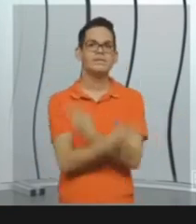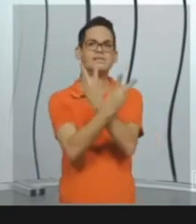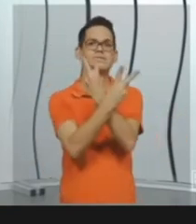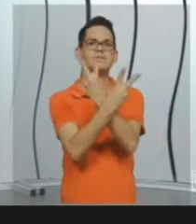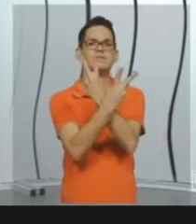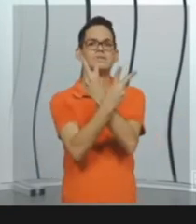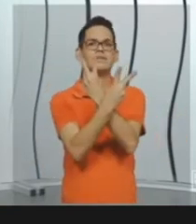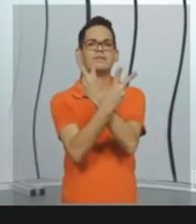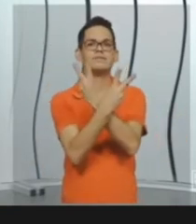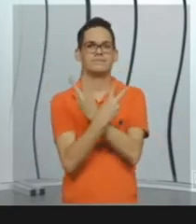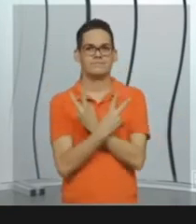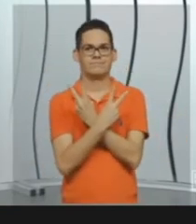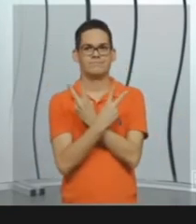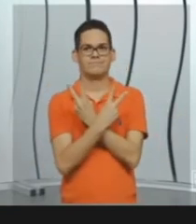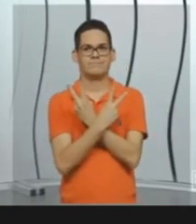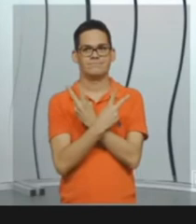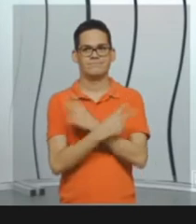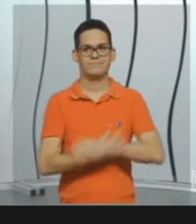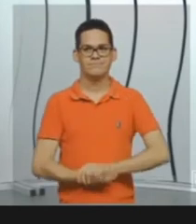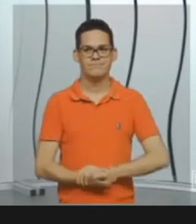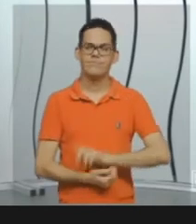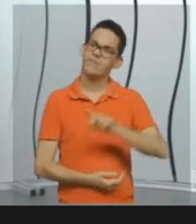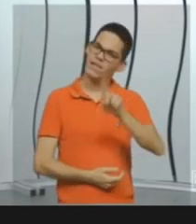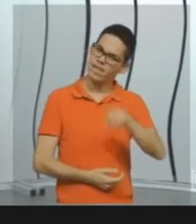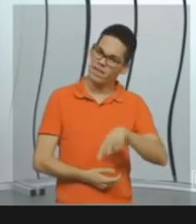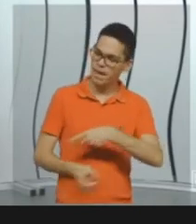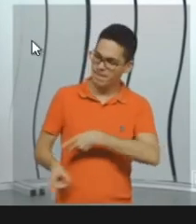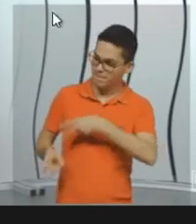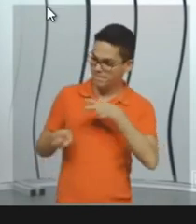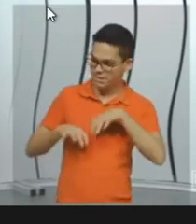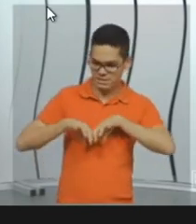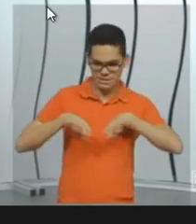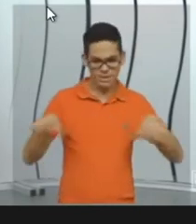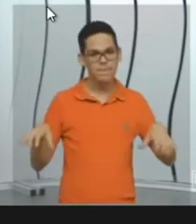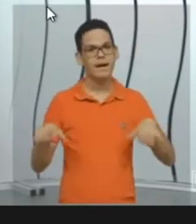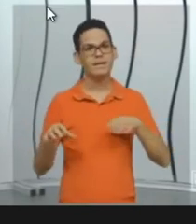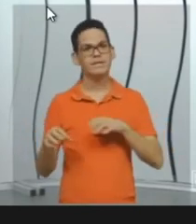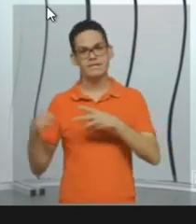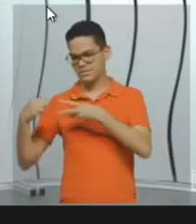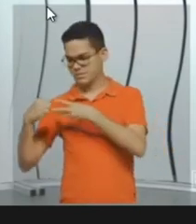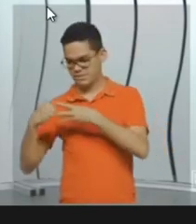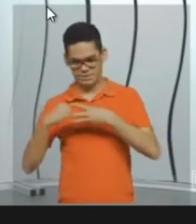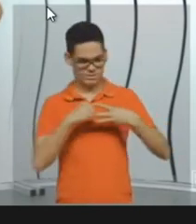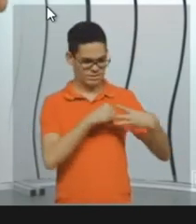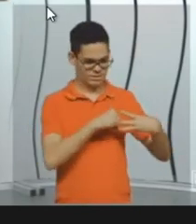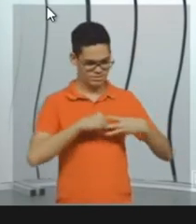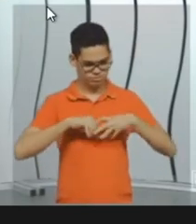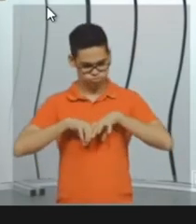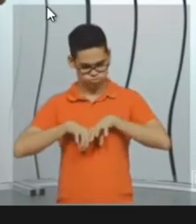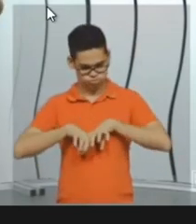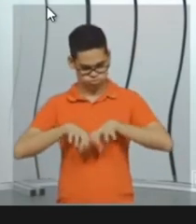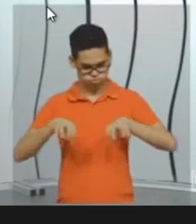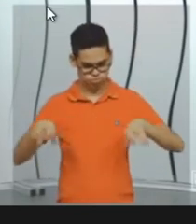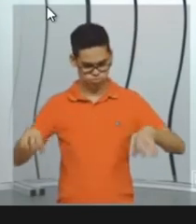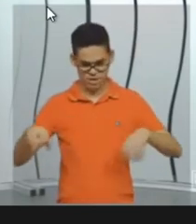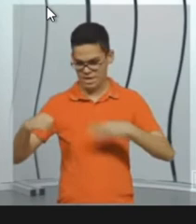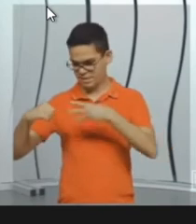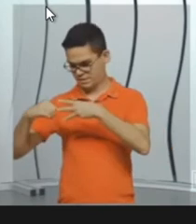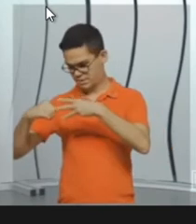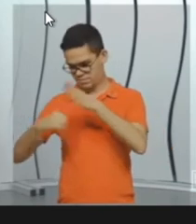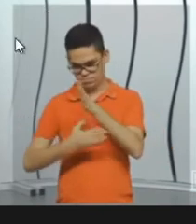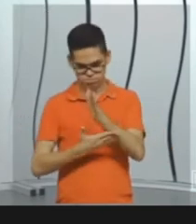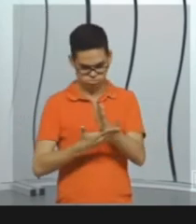enrolar eles vão ter uma forma mais bem definida, o que vai facilitar a divisão da célula e vai facilitar a divisão do DNA